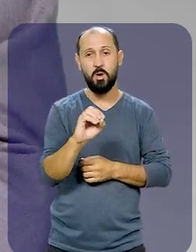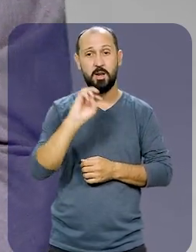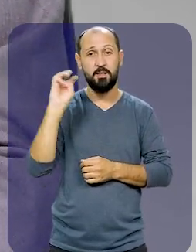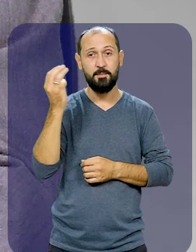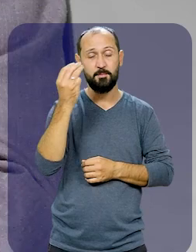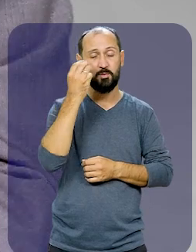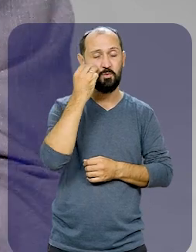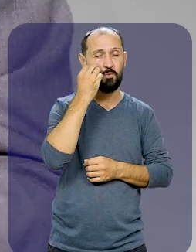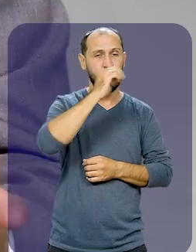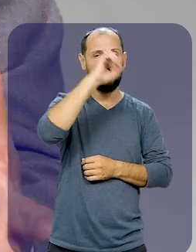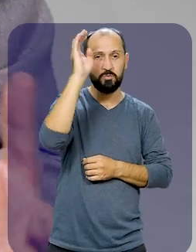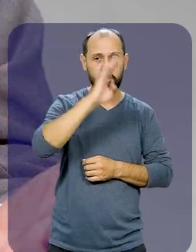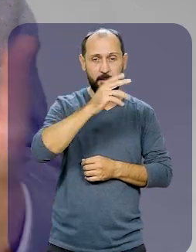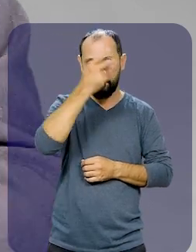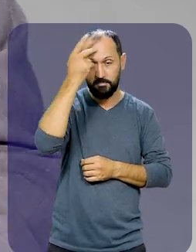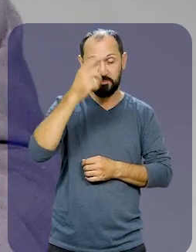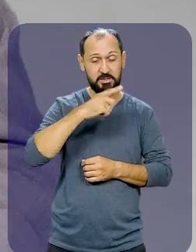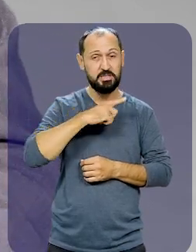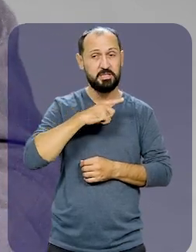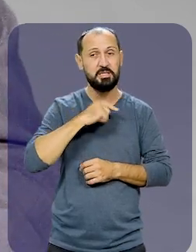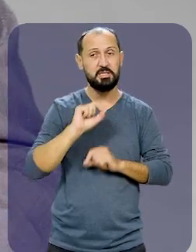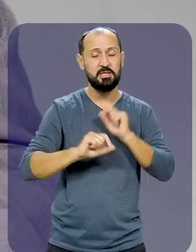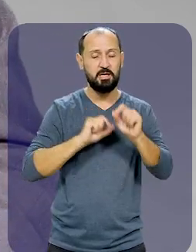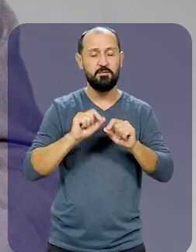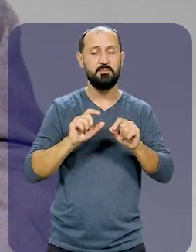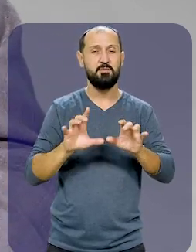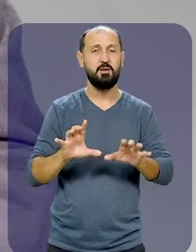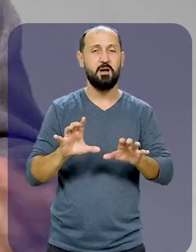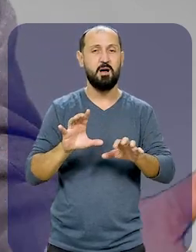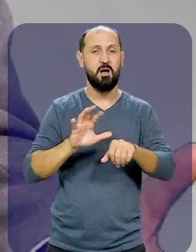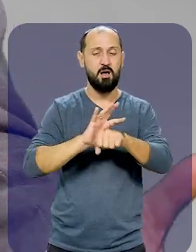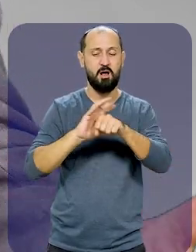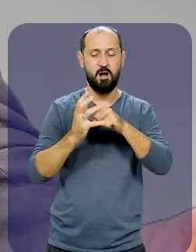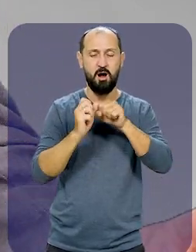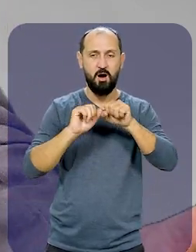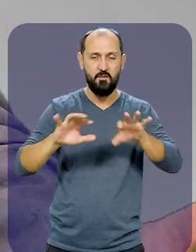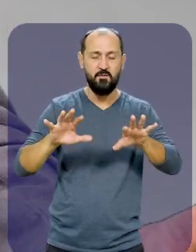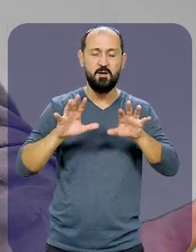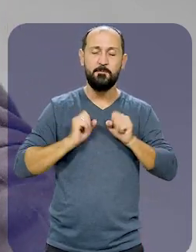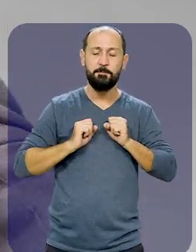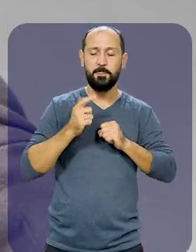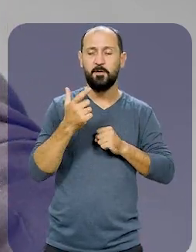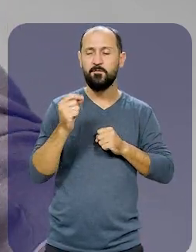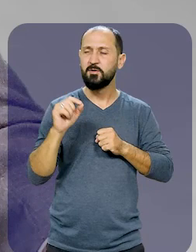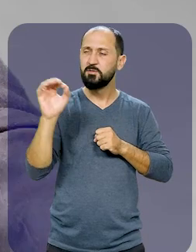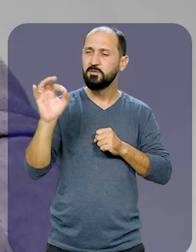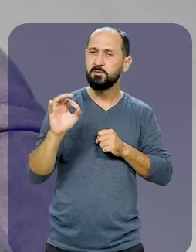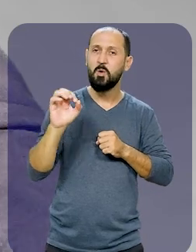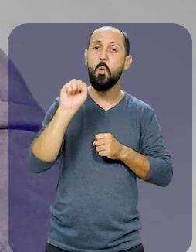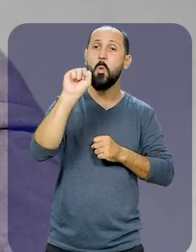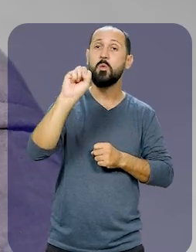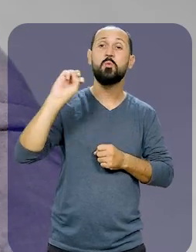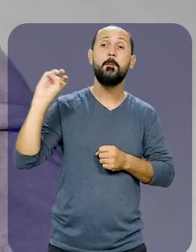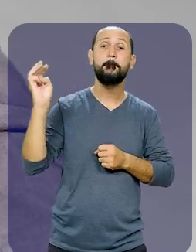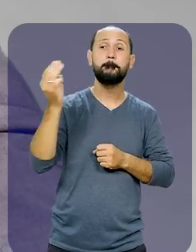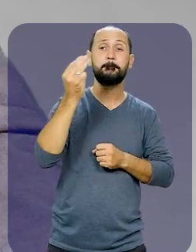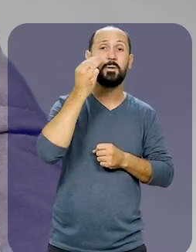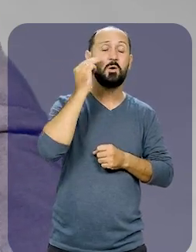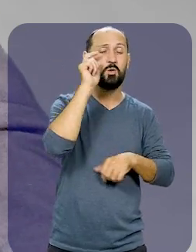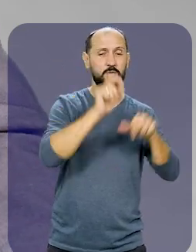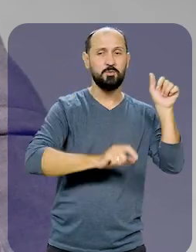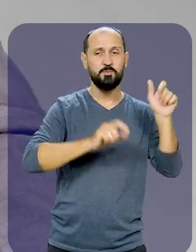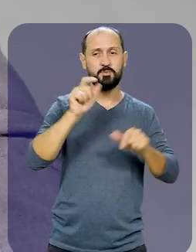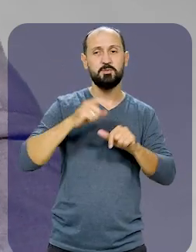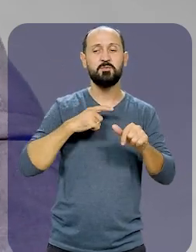no Brasil de pacientes que contraíram a Covid, então 20% de 40 são 8 milhões de